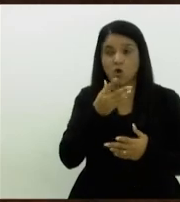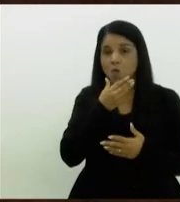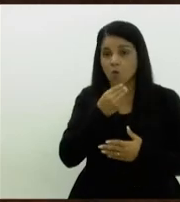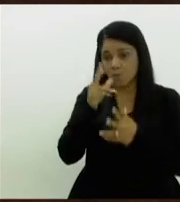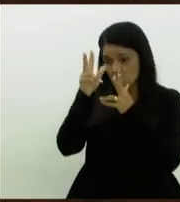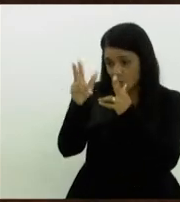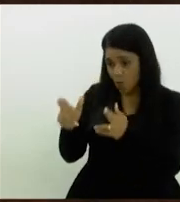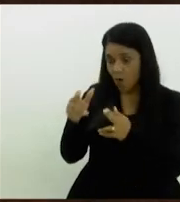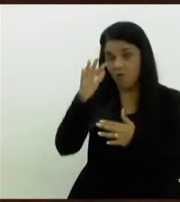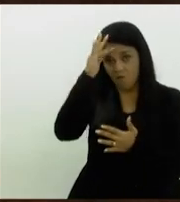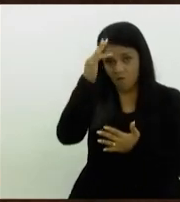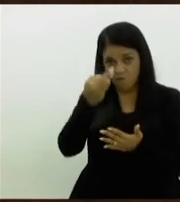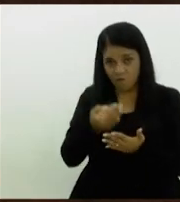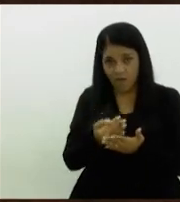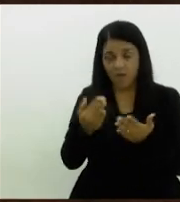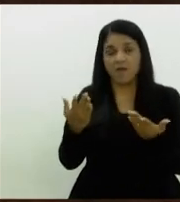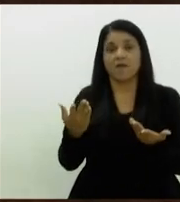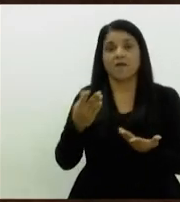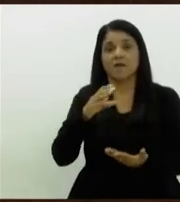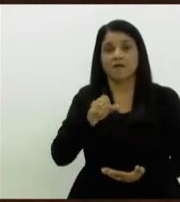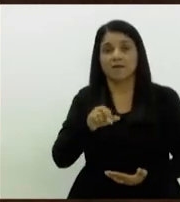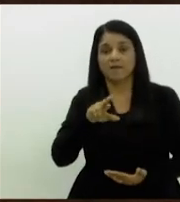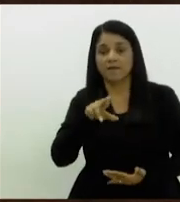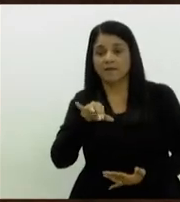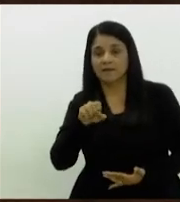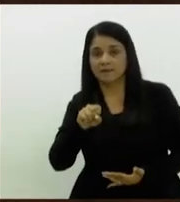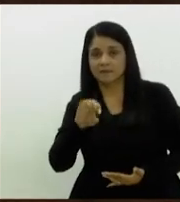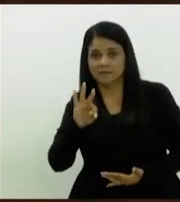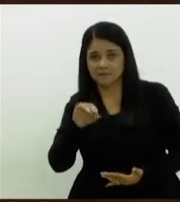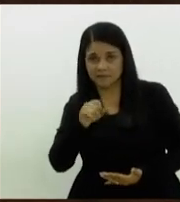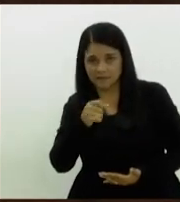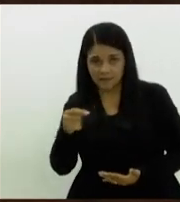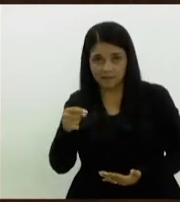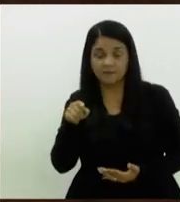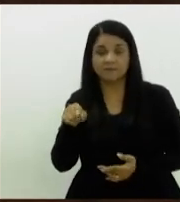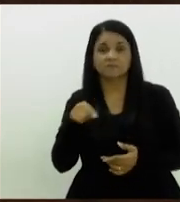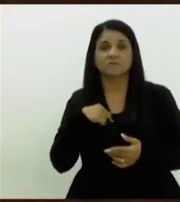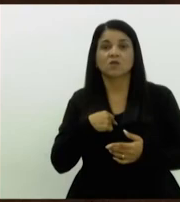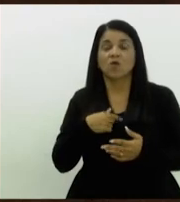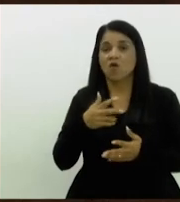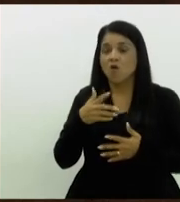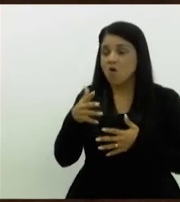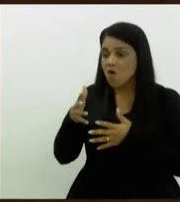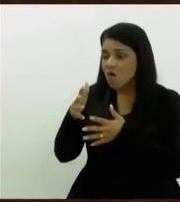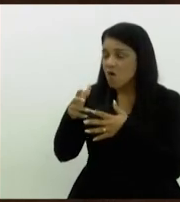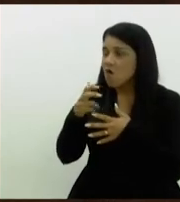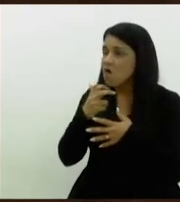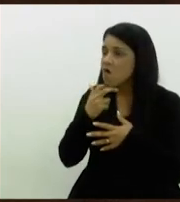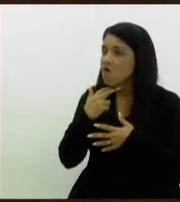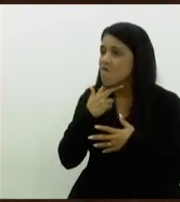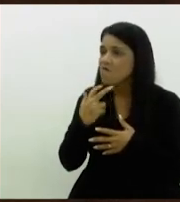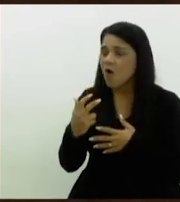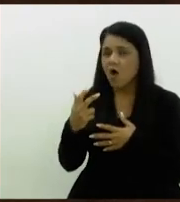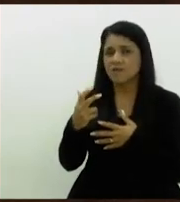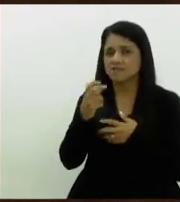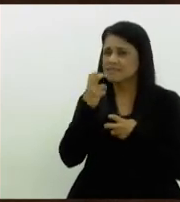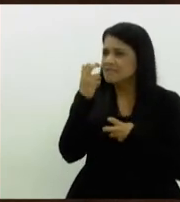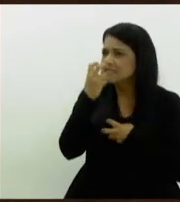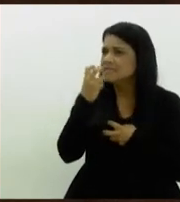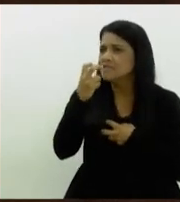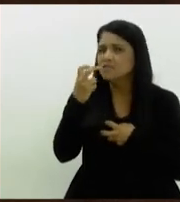um homem cristão como eu, ouça o lamento e o grito dessa população, e que, de uma